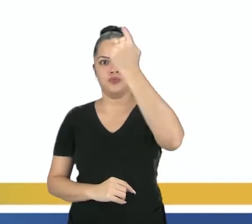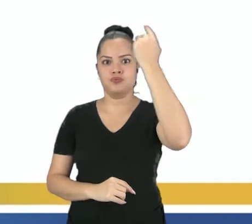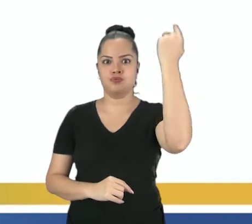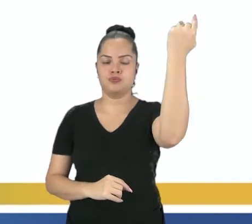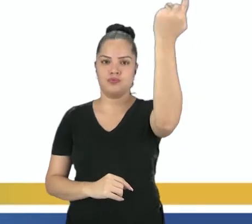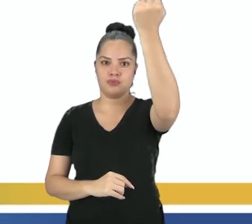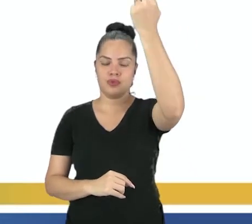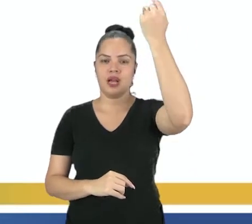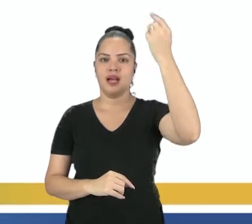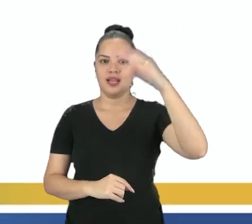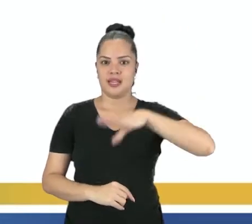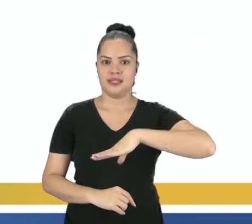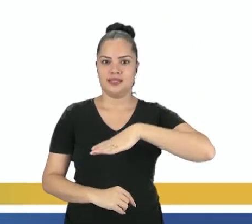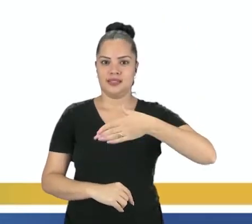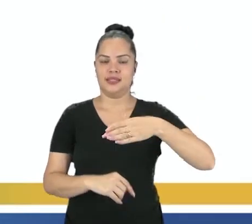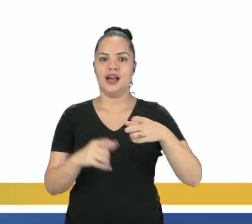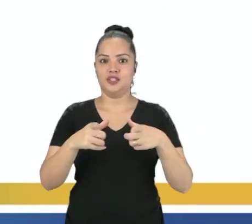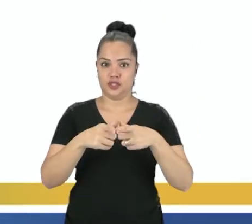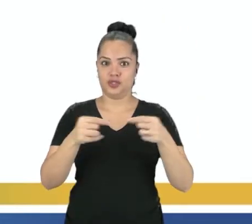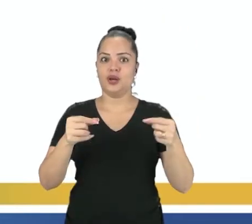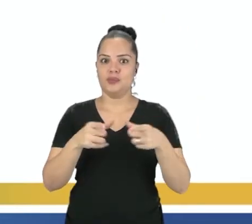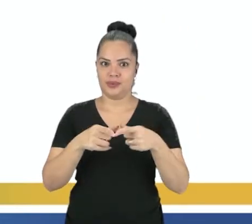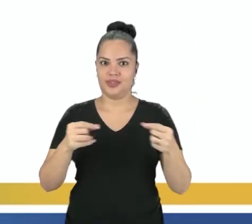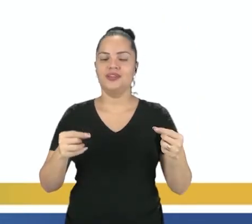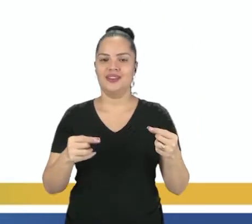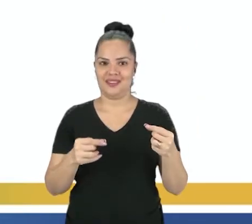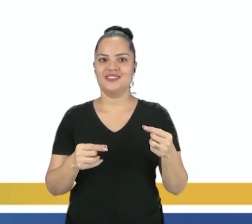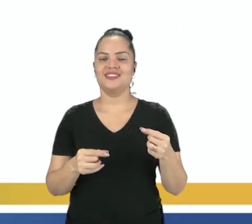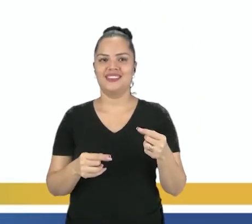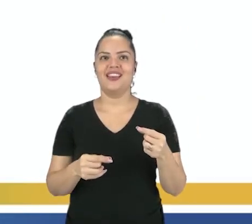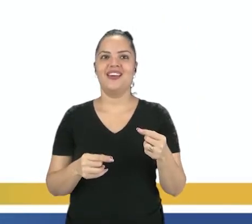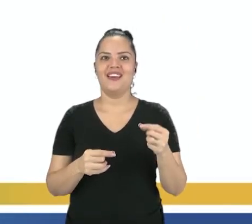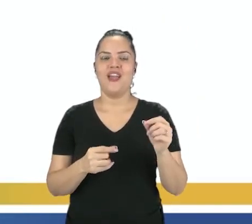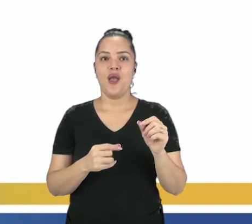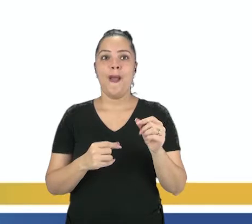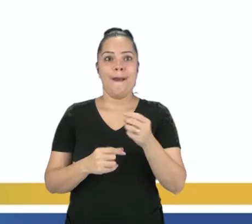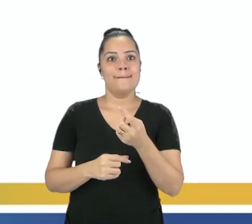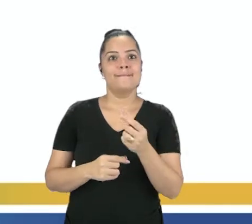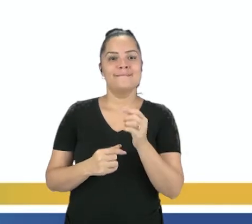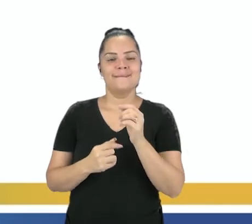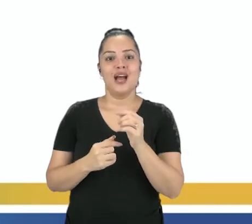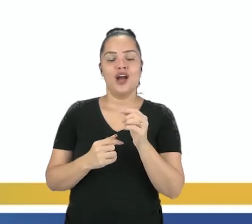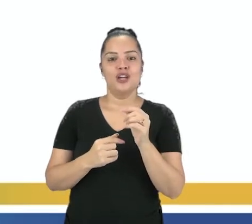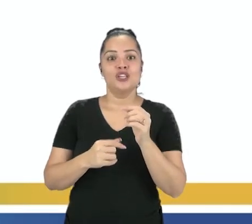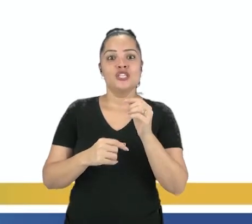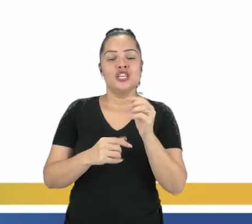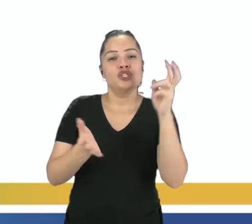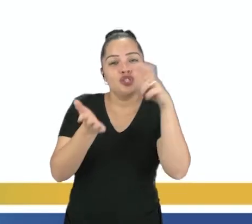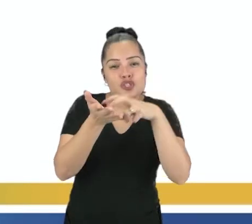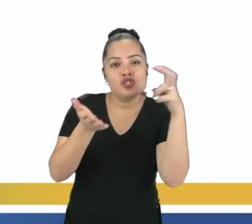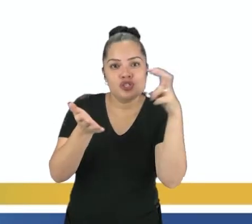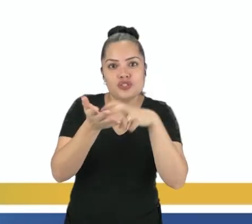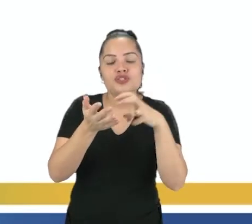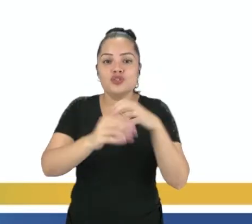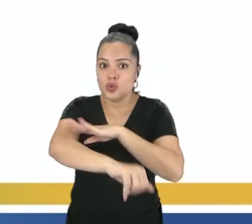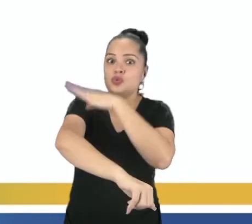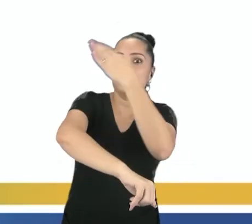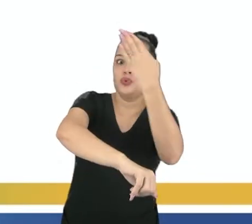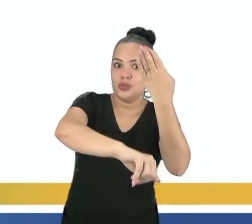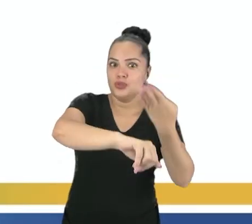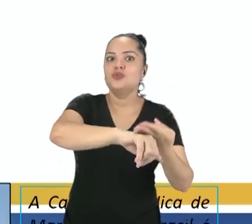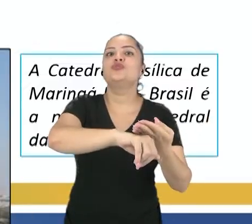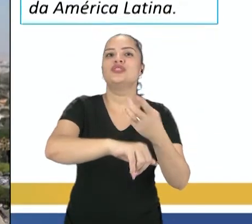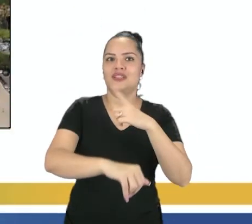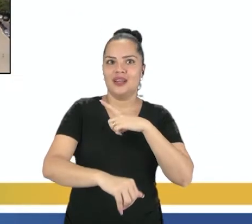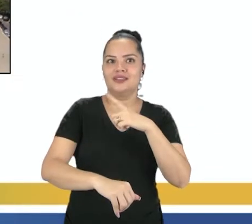prédio cilíndrico foi coberto por uma estrutura metálica que reflete a paisagem durante o dia e cria diferentes efeitos de